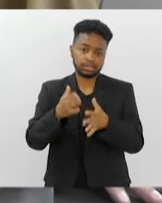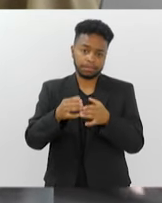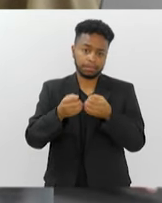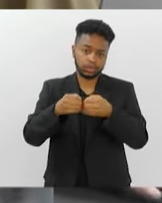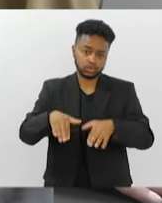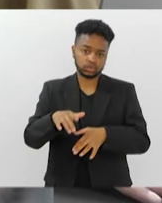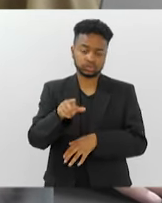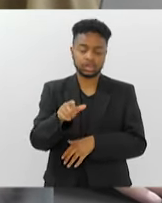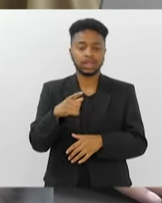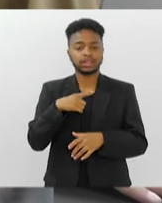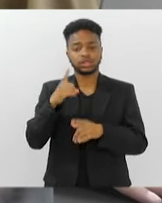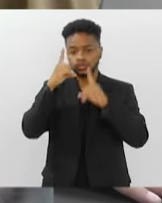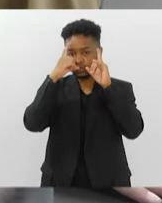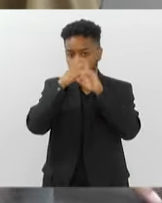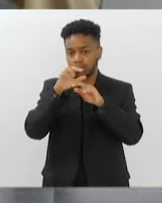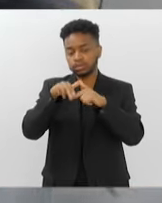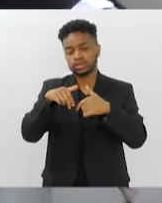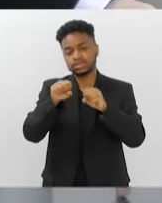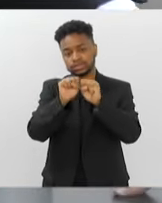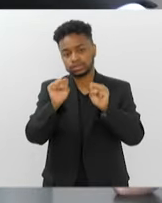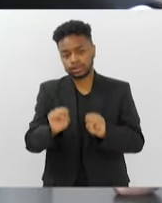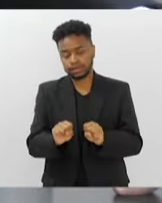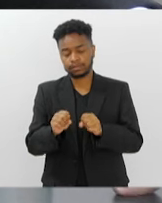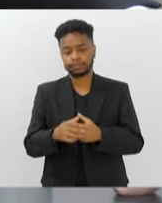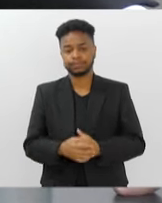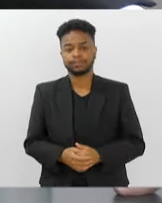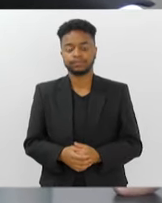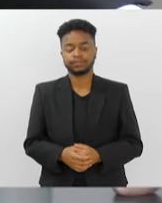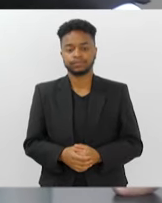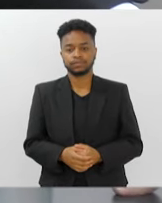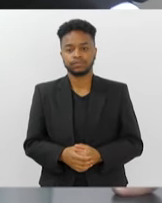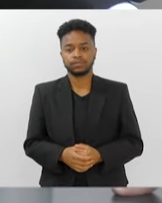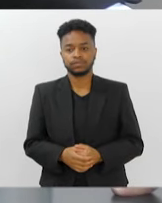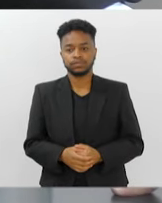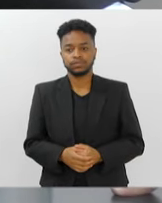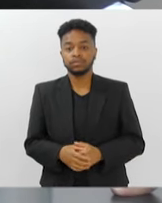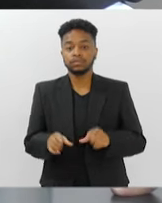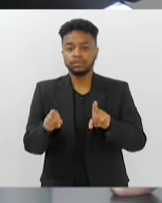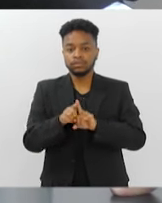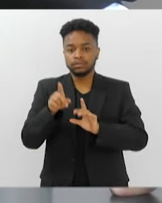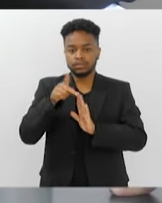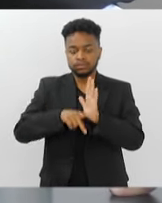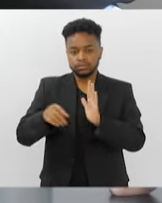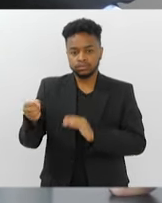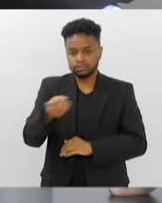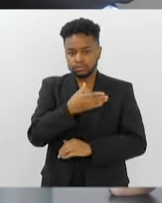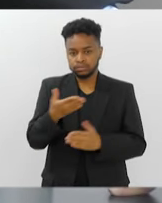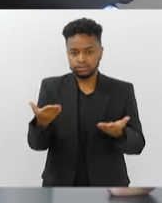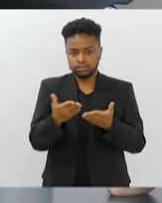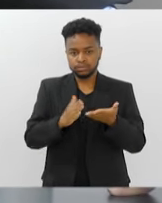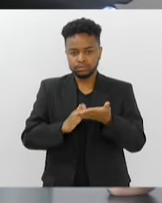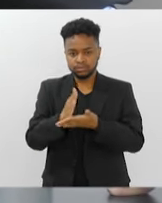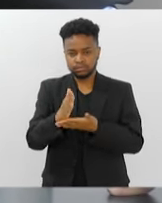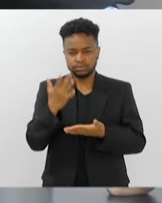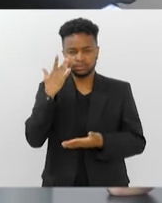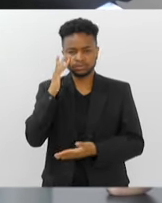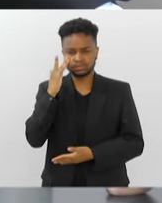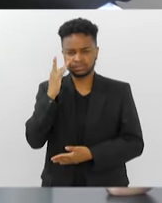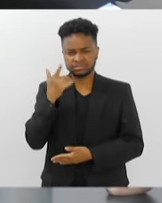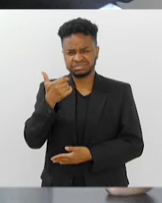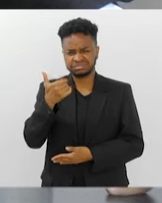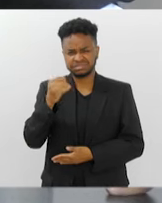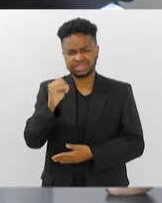ali com esse sistema de pressurização essa essa esse novo projeto que foi aprovado agora acho que na última nos últimos